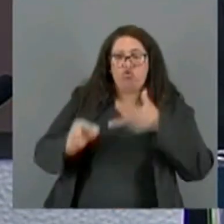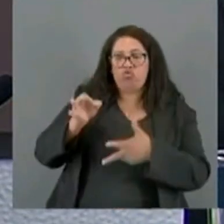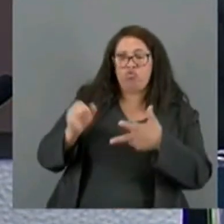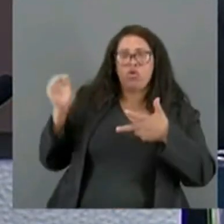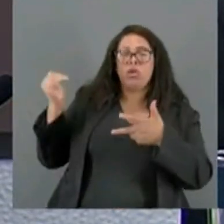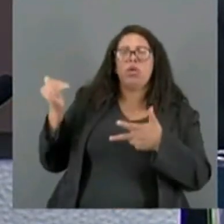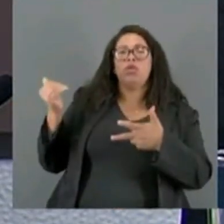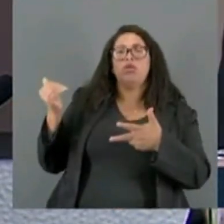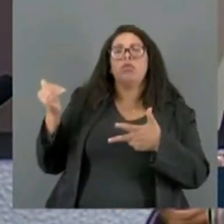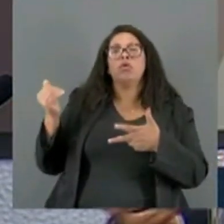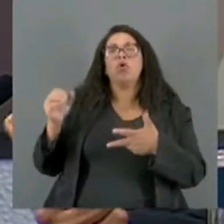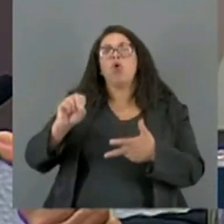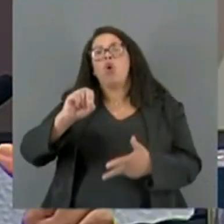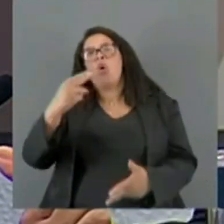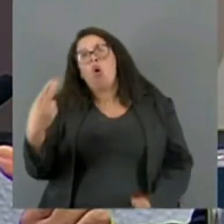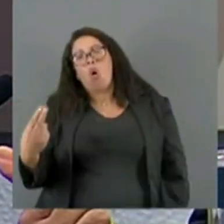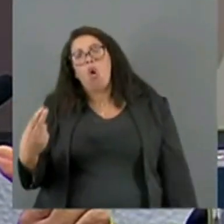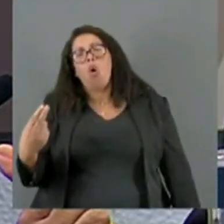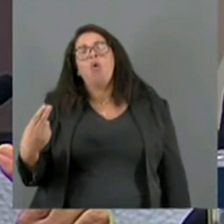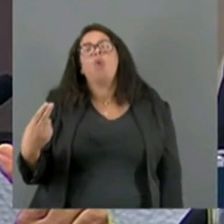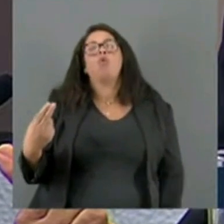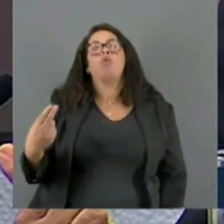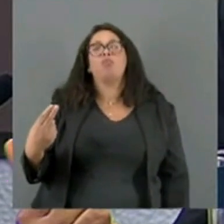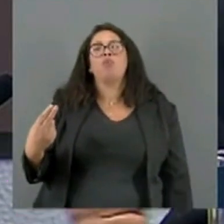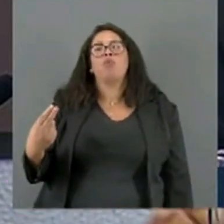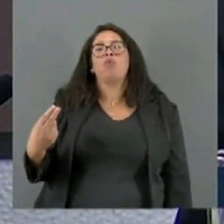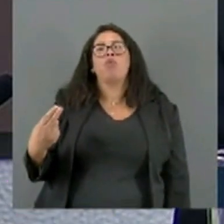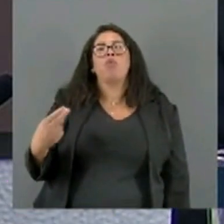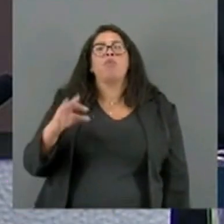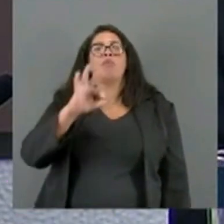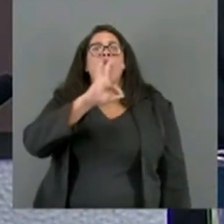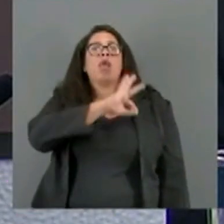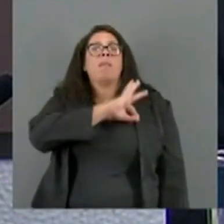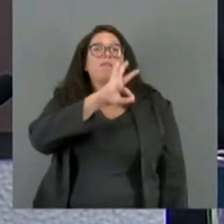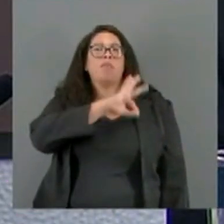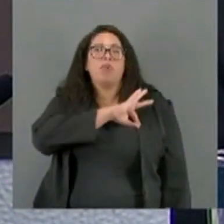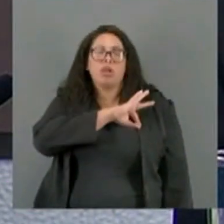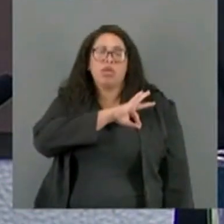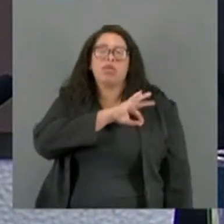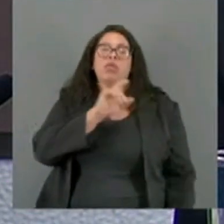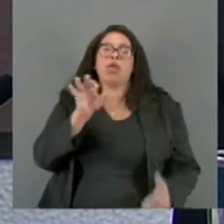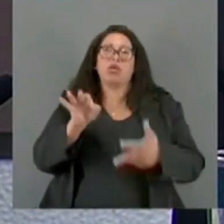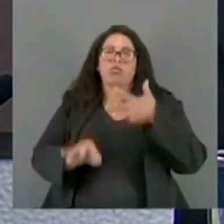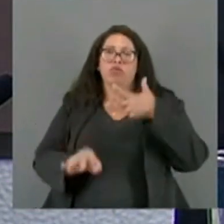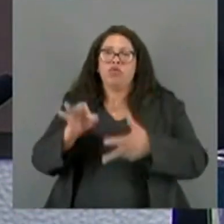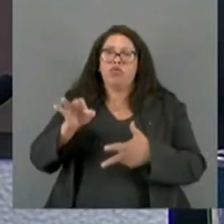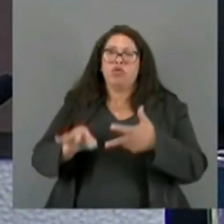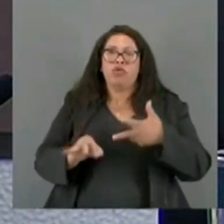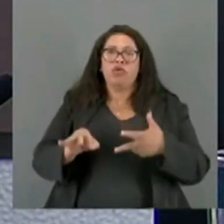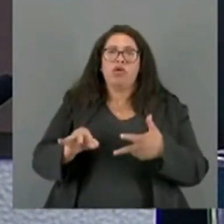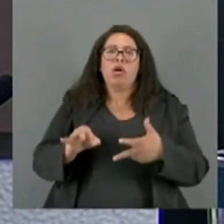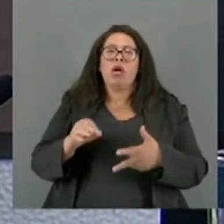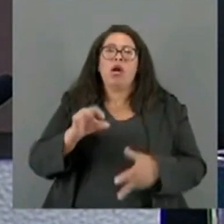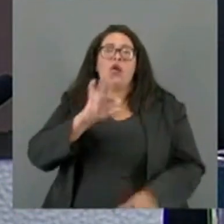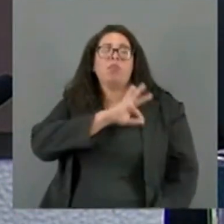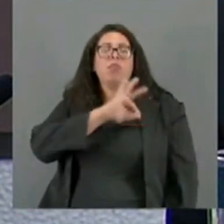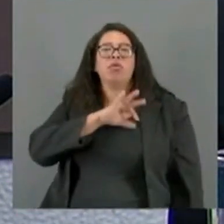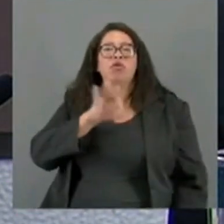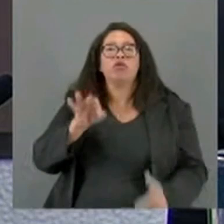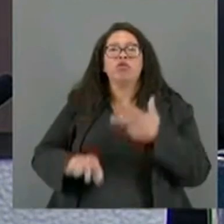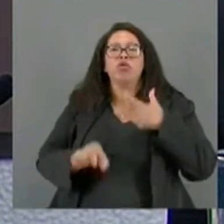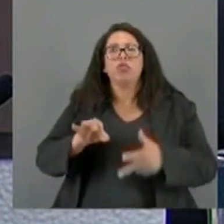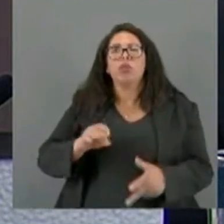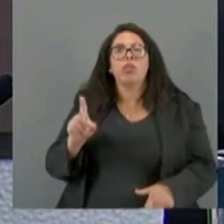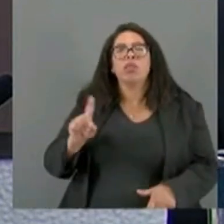129 da Constituição Federal, ou pela Polícia Judiciária, que não requer. A Polícia Judiciária não requer, não